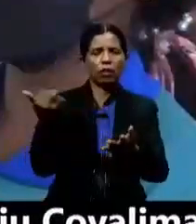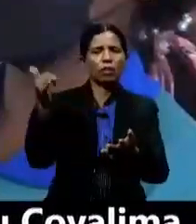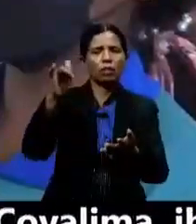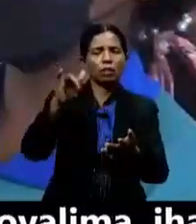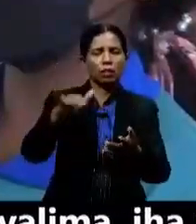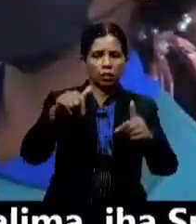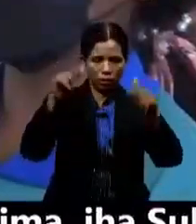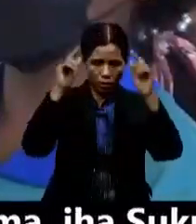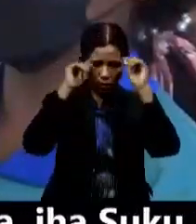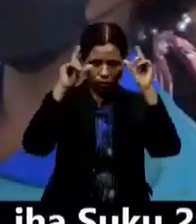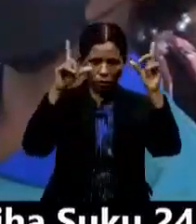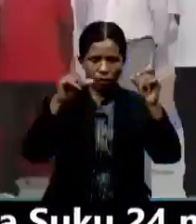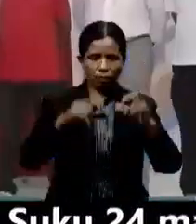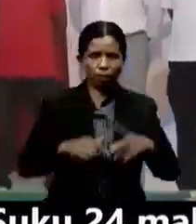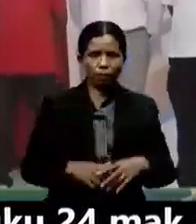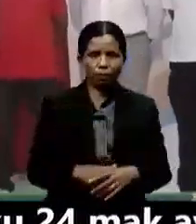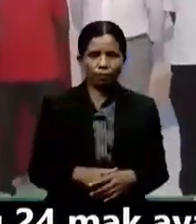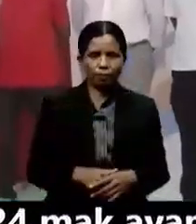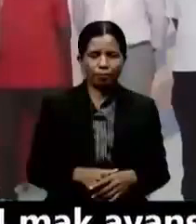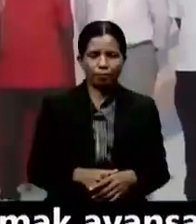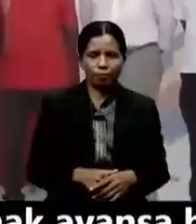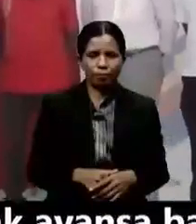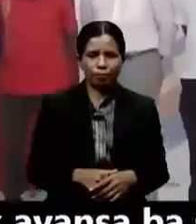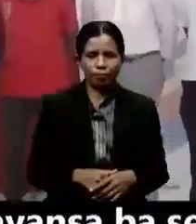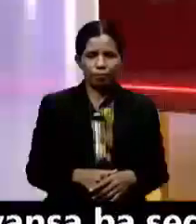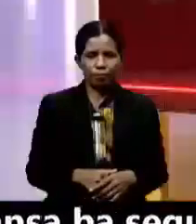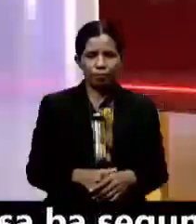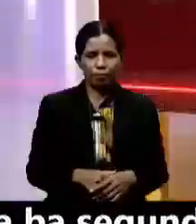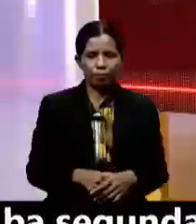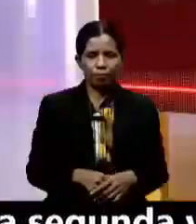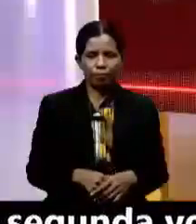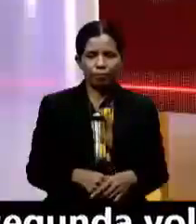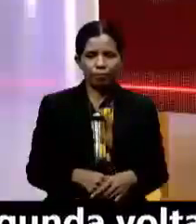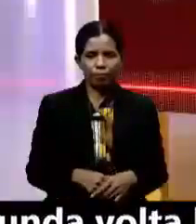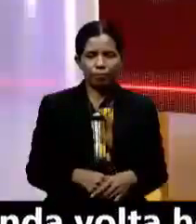iha Timor Larantomak. Equipa cobertura GMN.